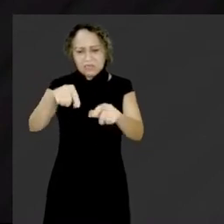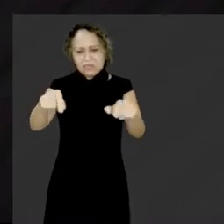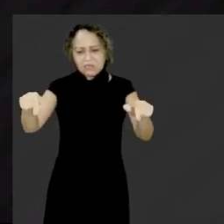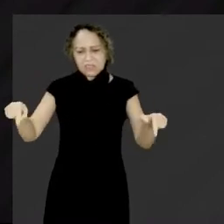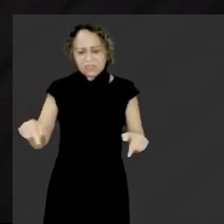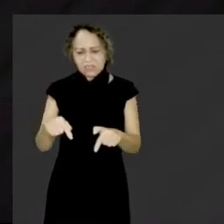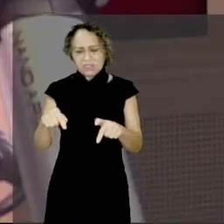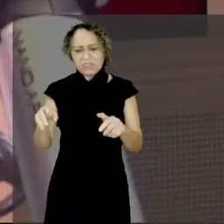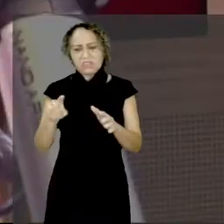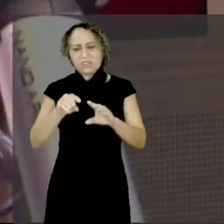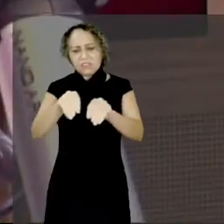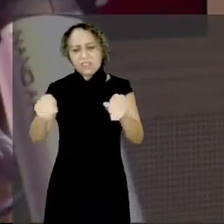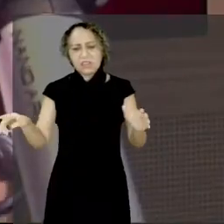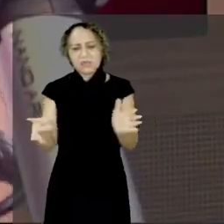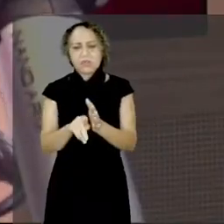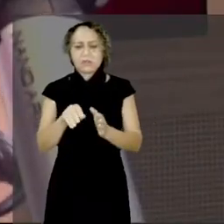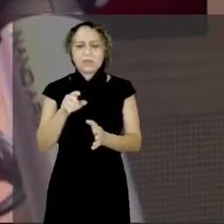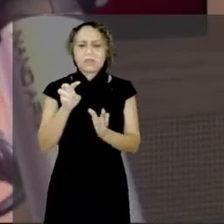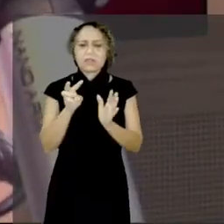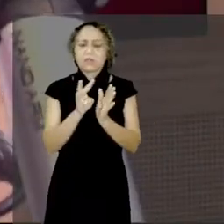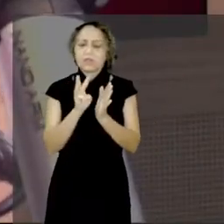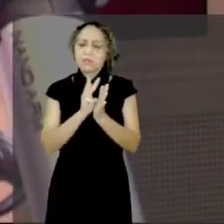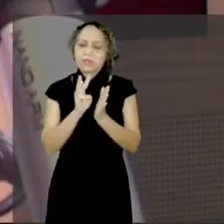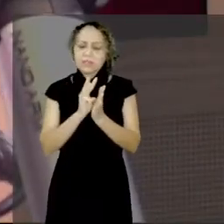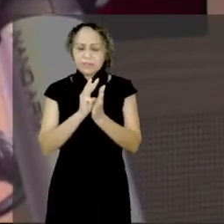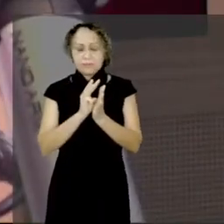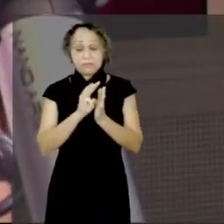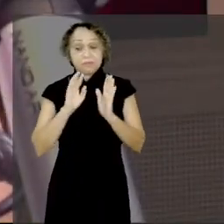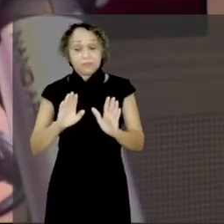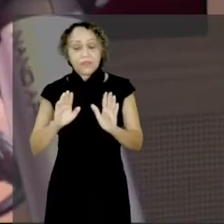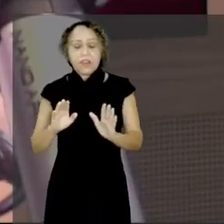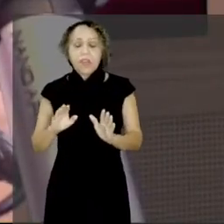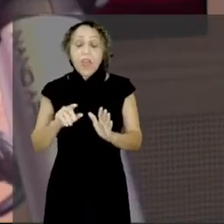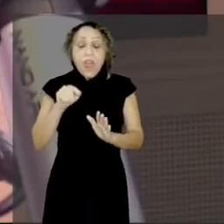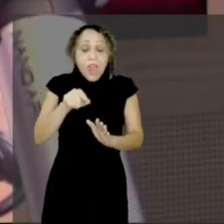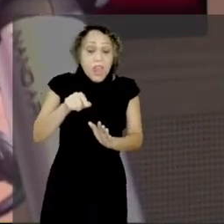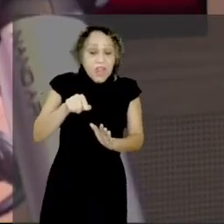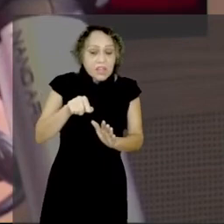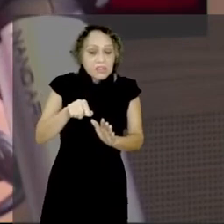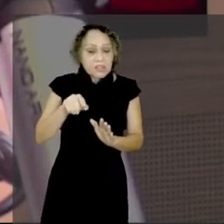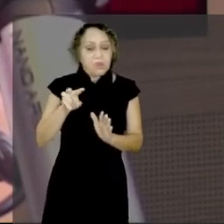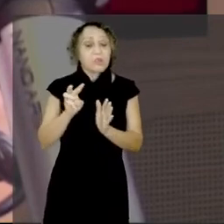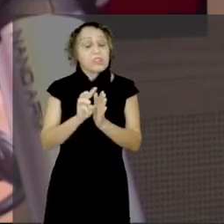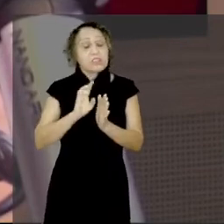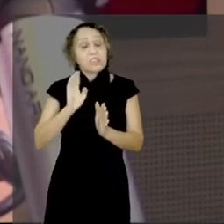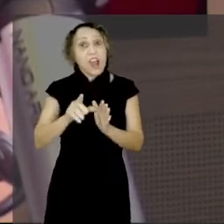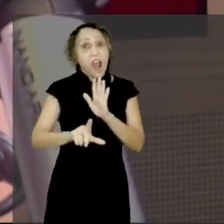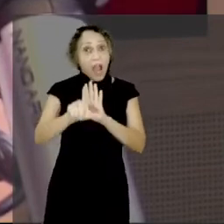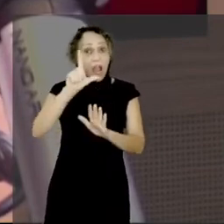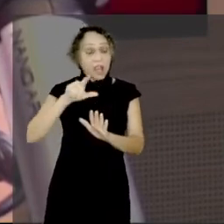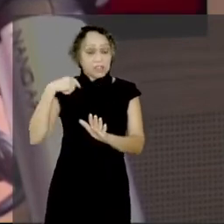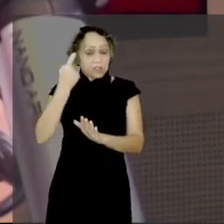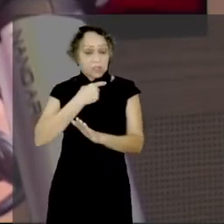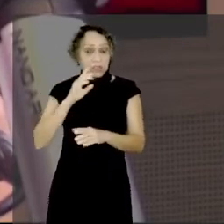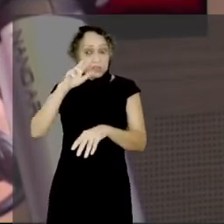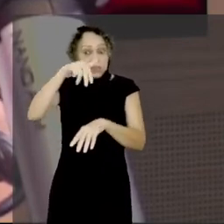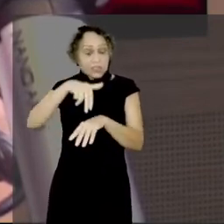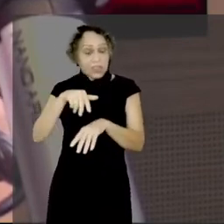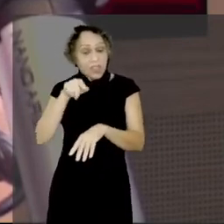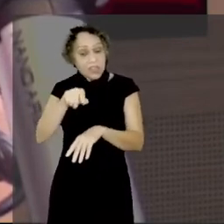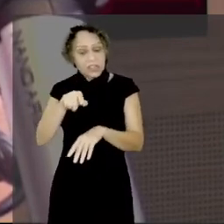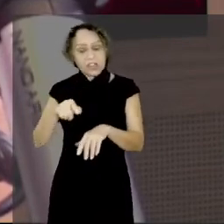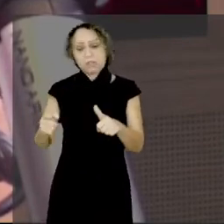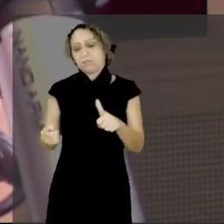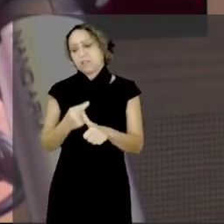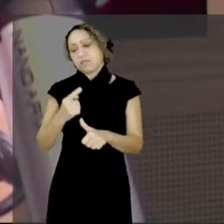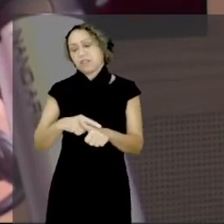aqui para Minas Gerais, ex-presidente Lula. Já foram muitas as promessas sobre o metrô. A BR-381 até hoje não foi concluída. Agora